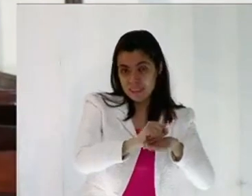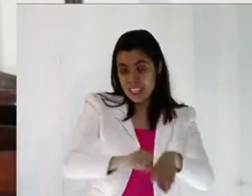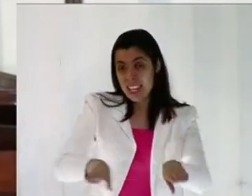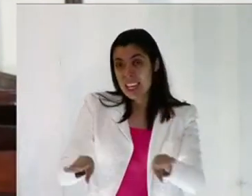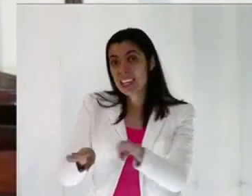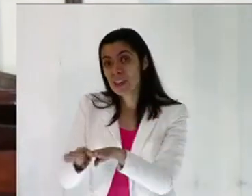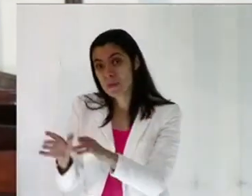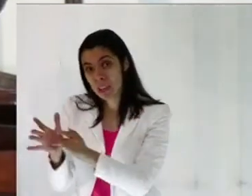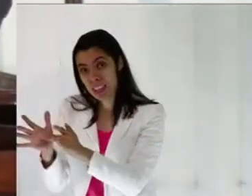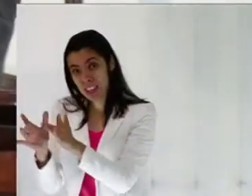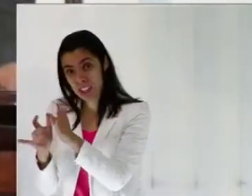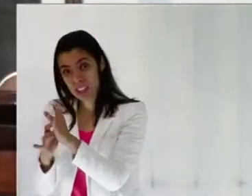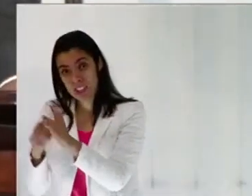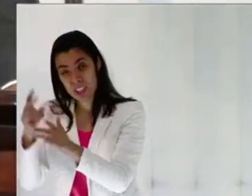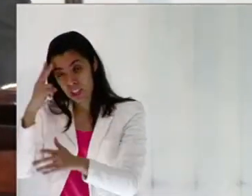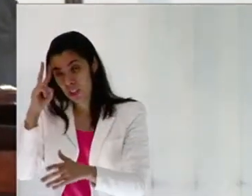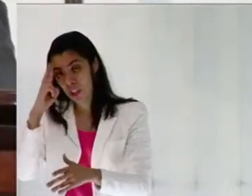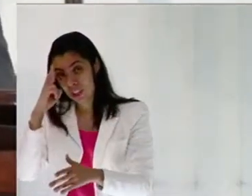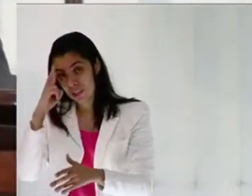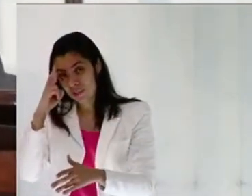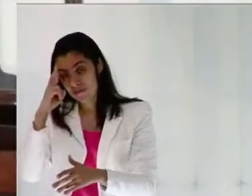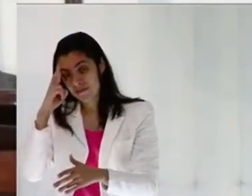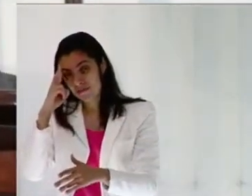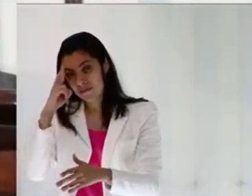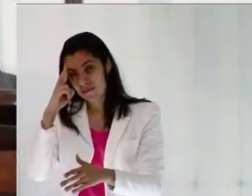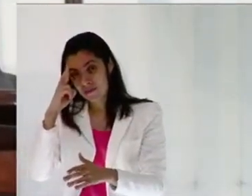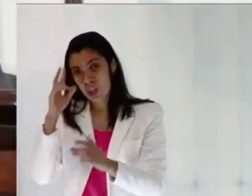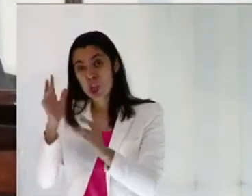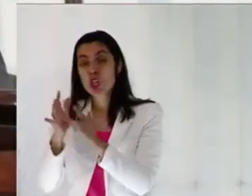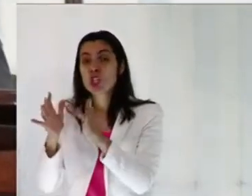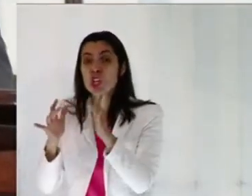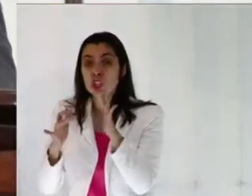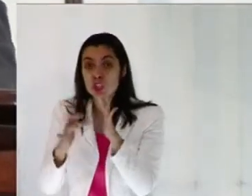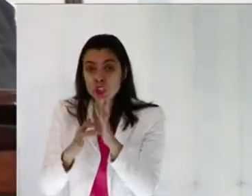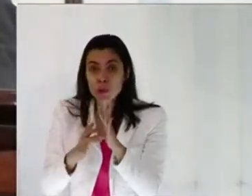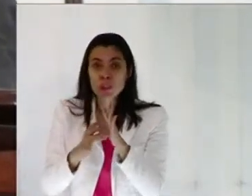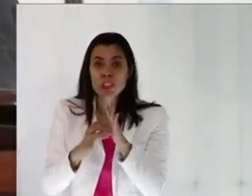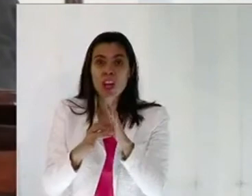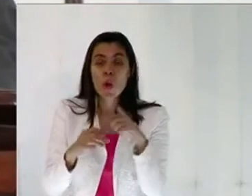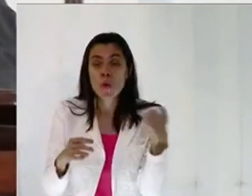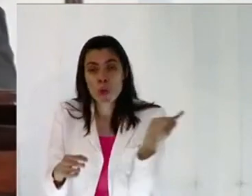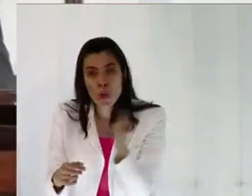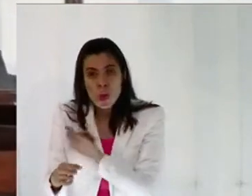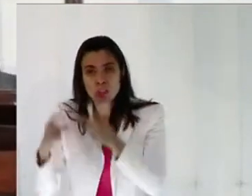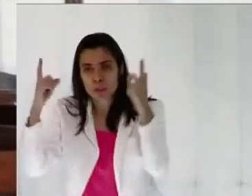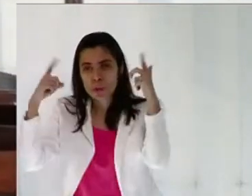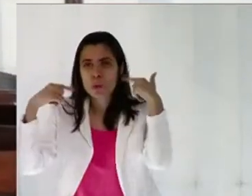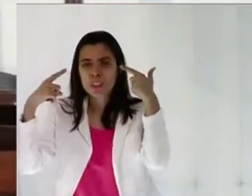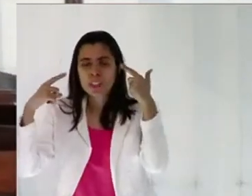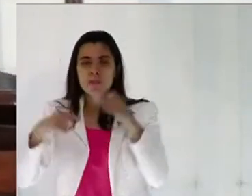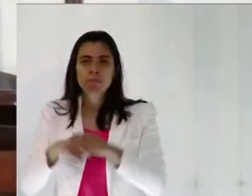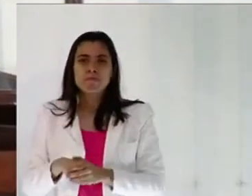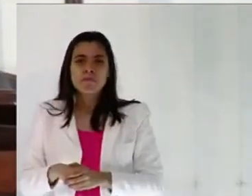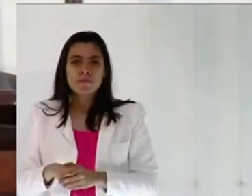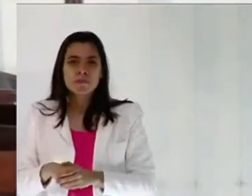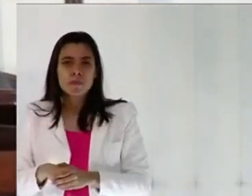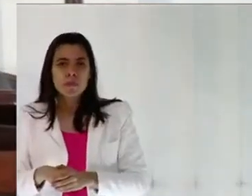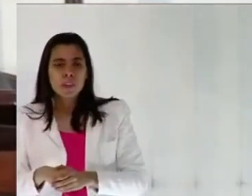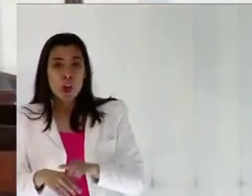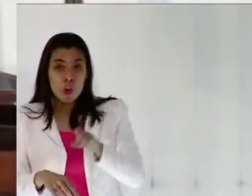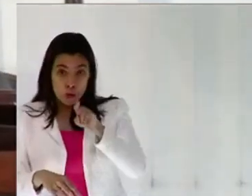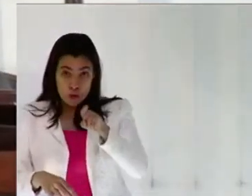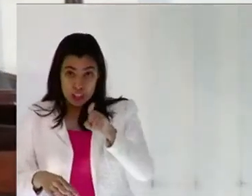das bênçãos de Deus? Nossa amada igreja tem recebido tantas bênçãos de todas as formas possíveis,